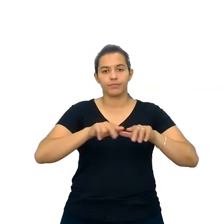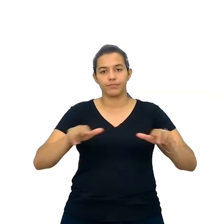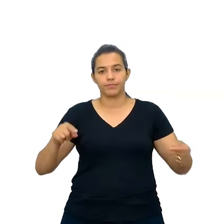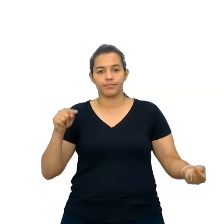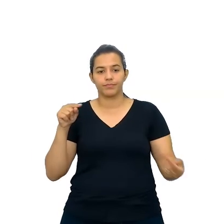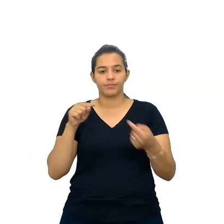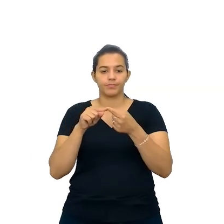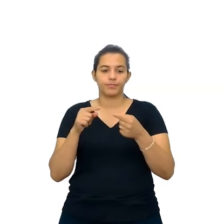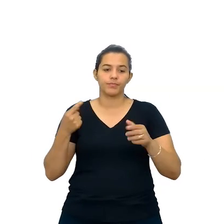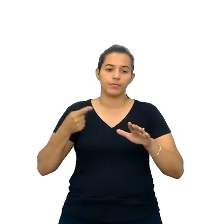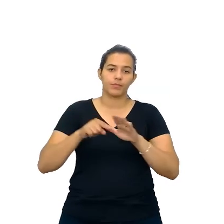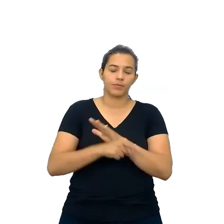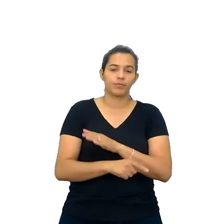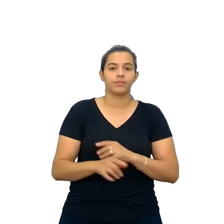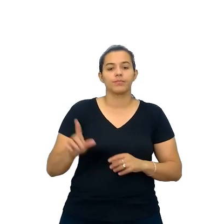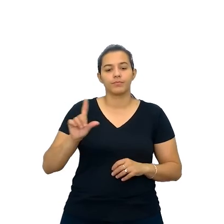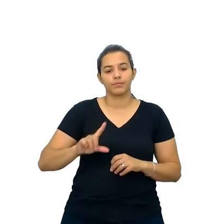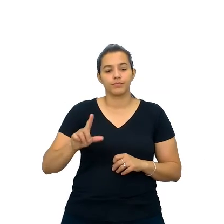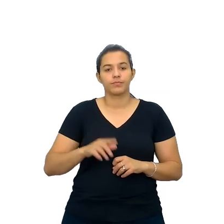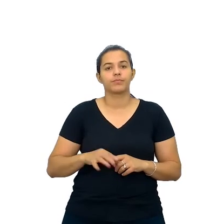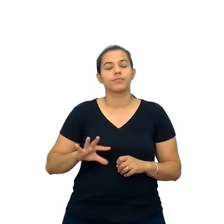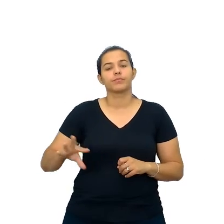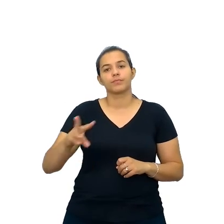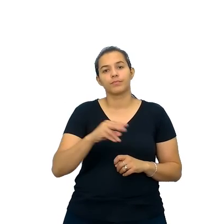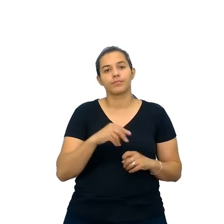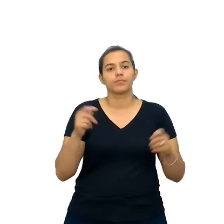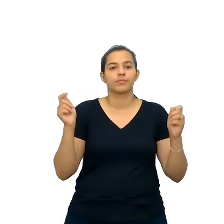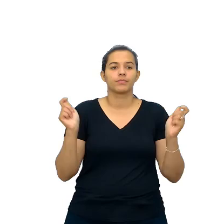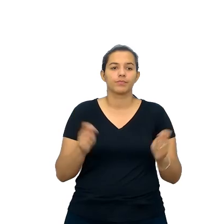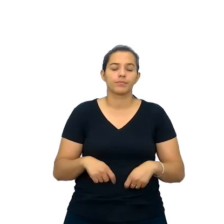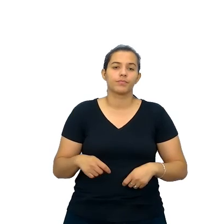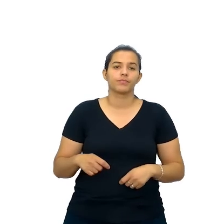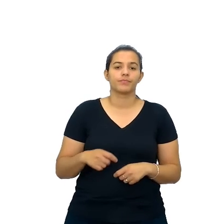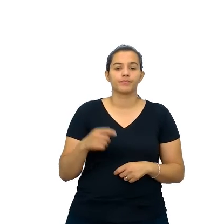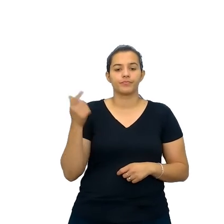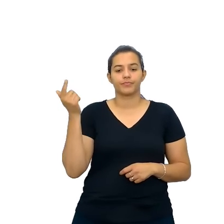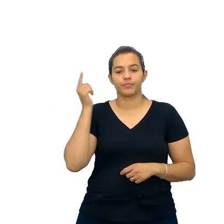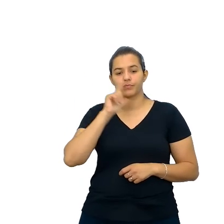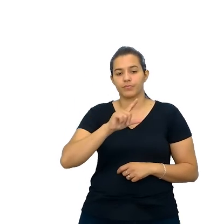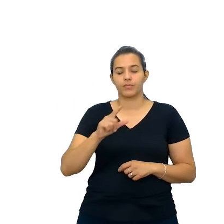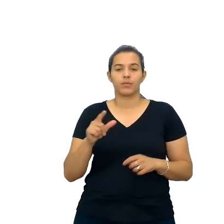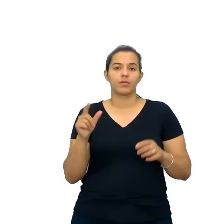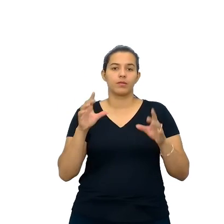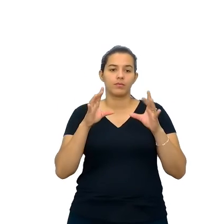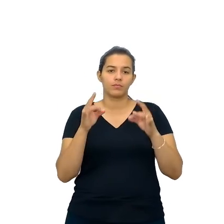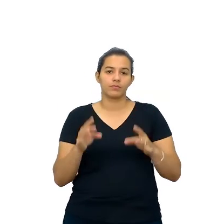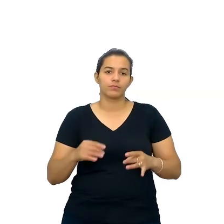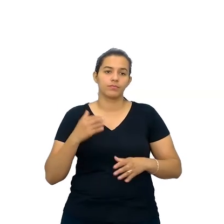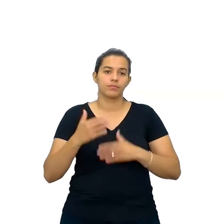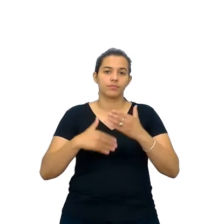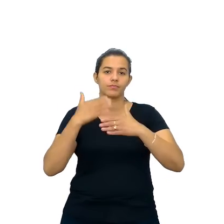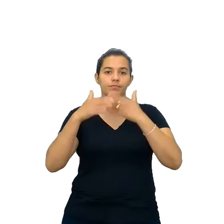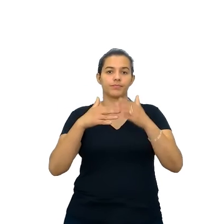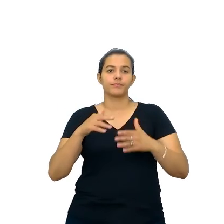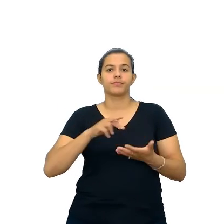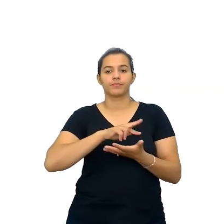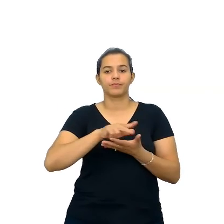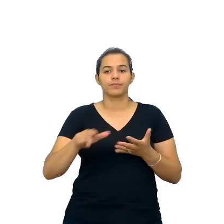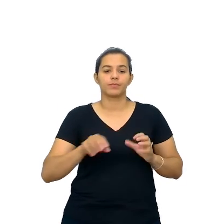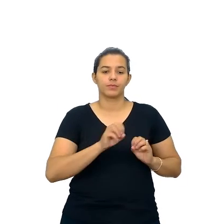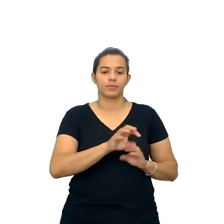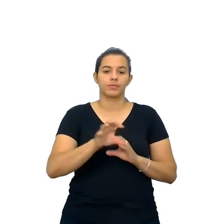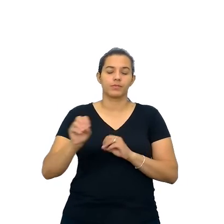às estruturas lógicas, né, para que a gente possa realmente efetivar o processo, né, de ensino